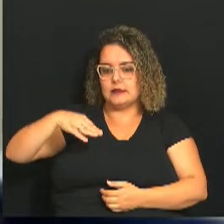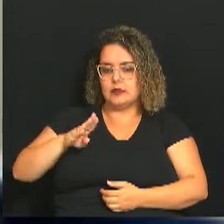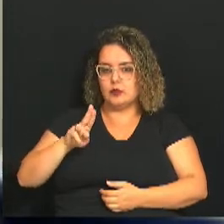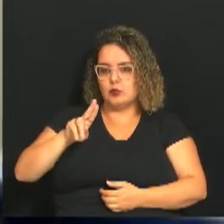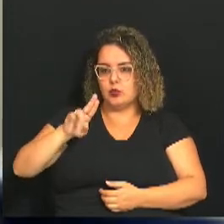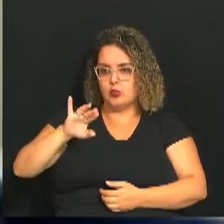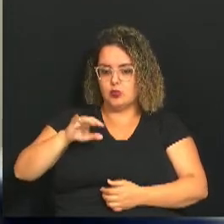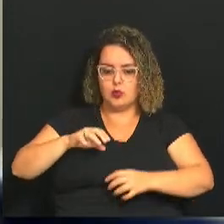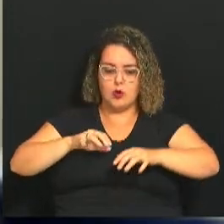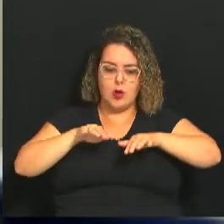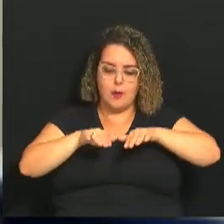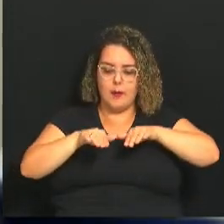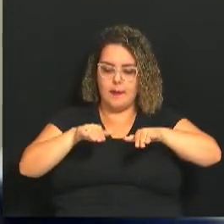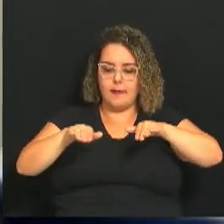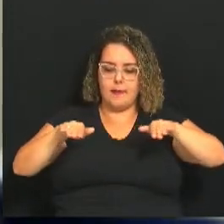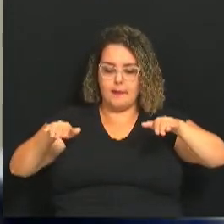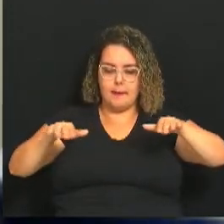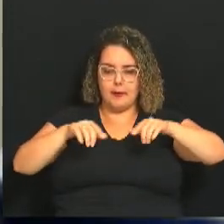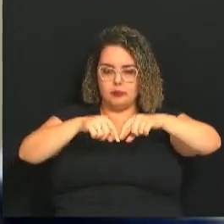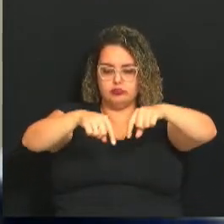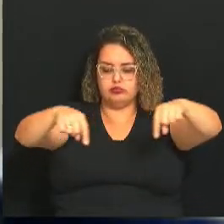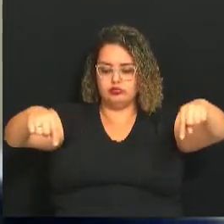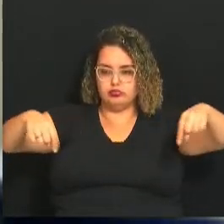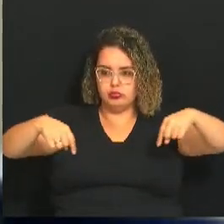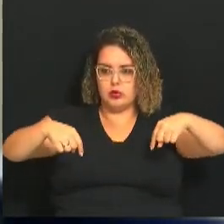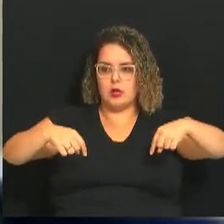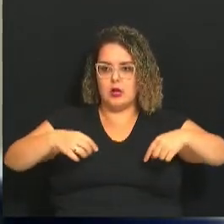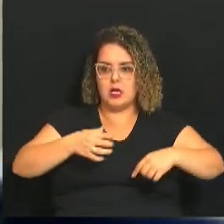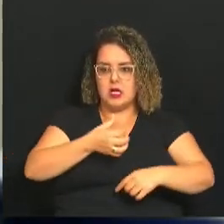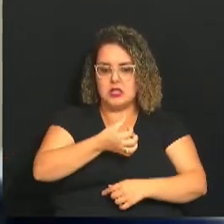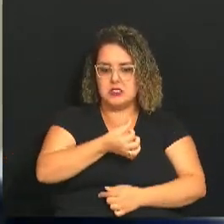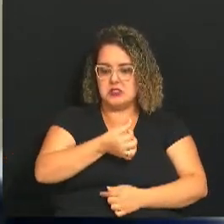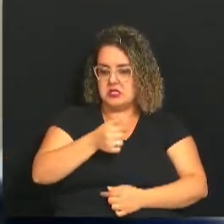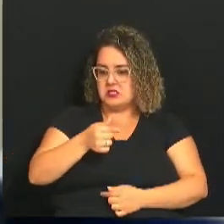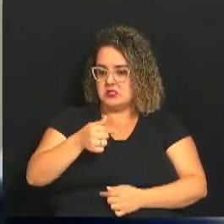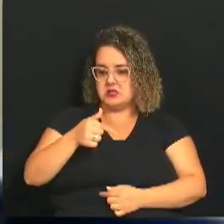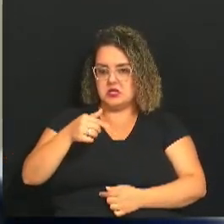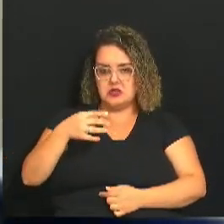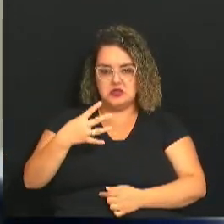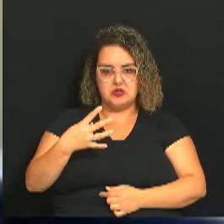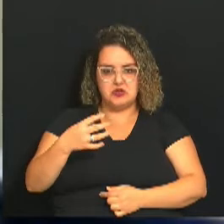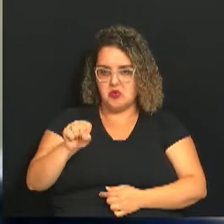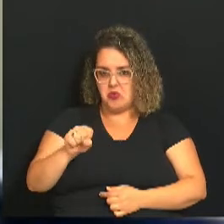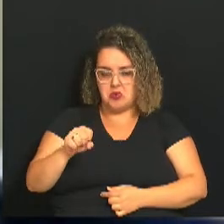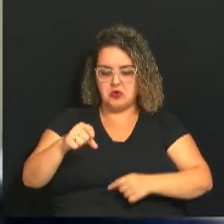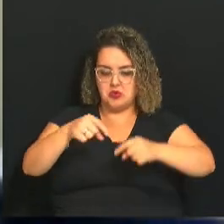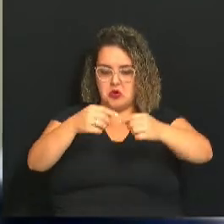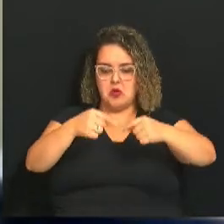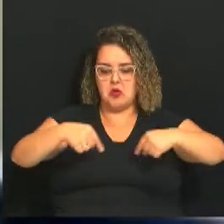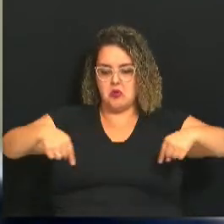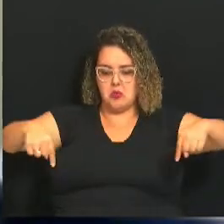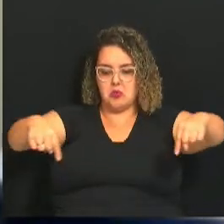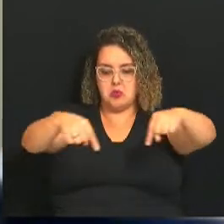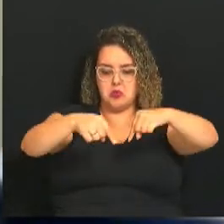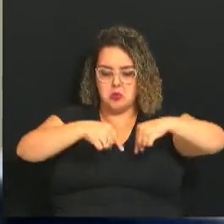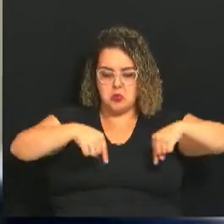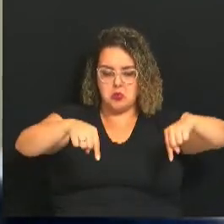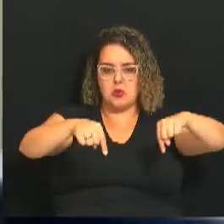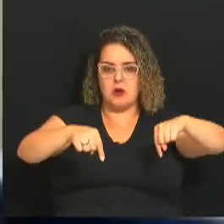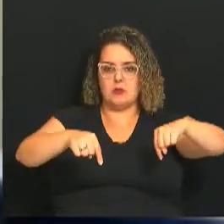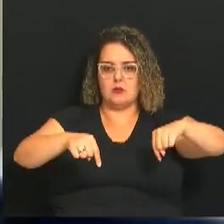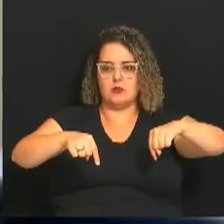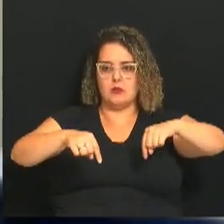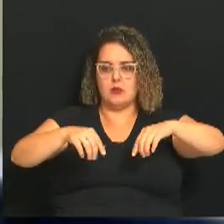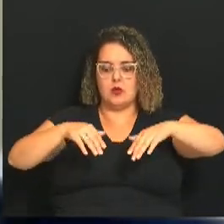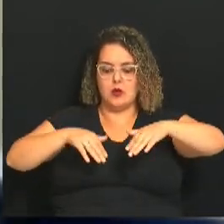gigante, são várias 6, 7 quadras, 8 quadras, é uma área muito grande ali. Embaixo tem uma piscina, né? É